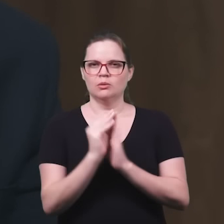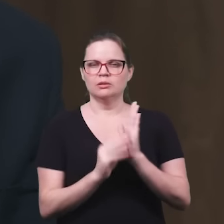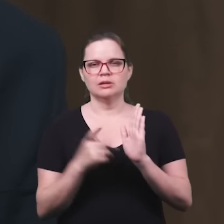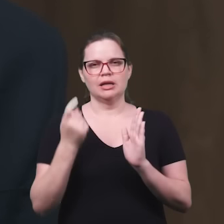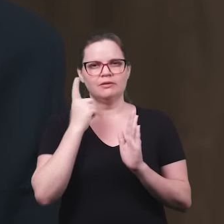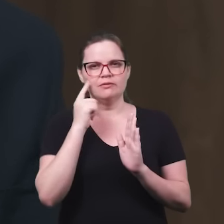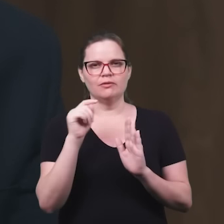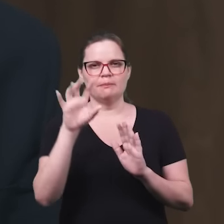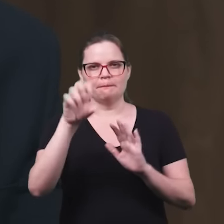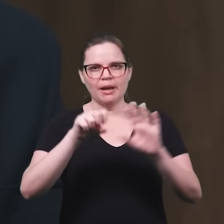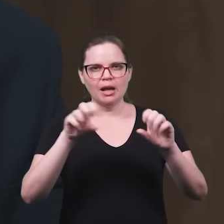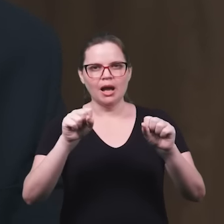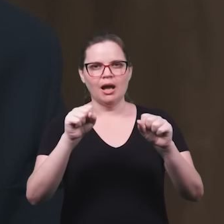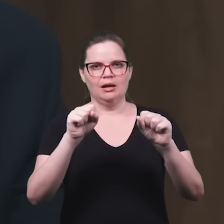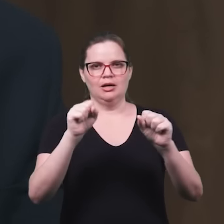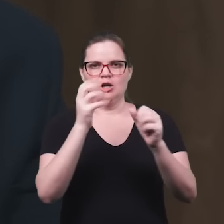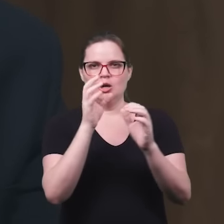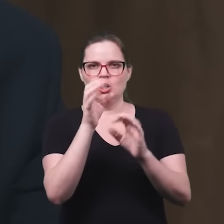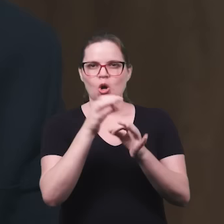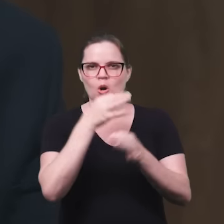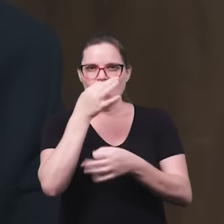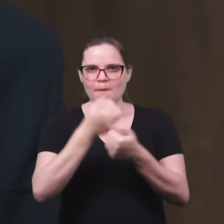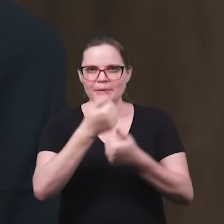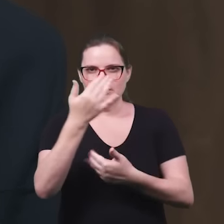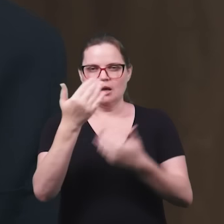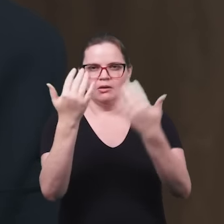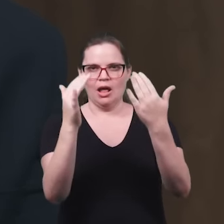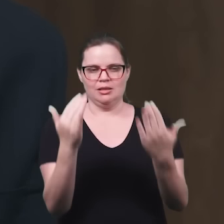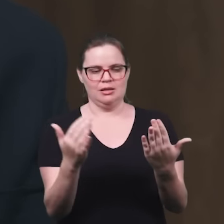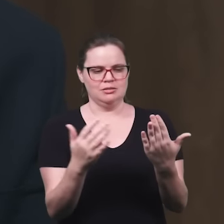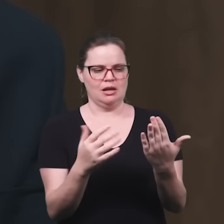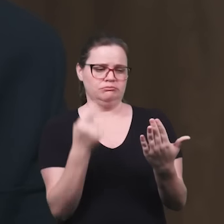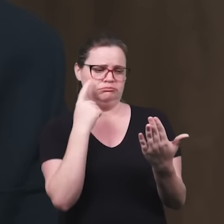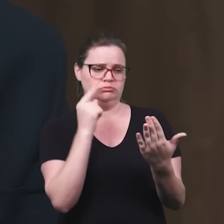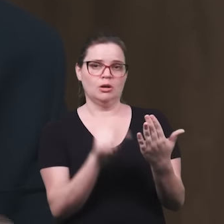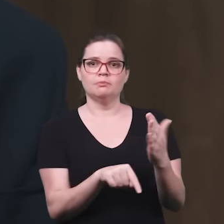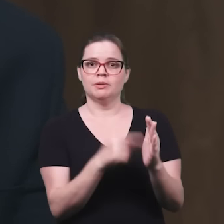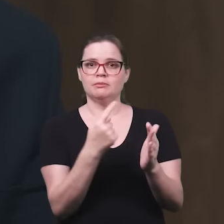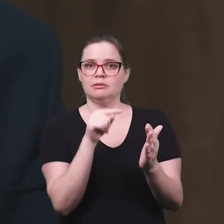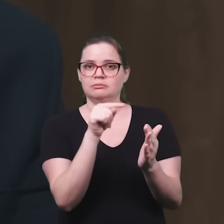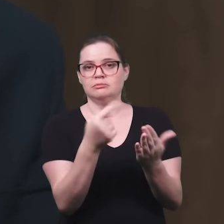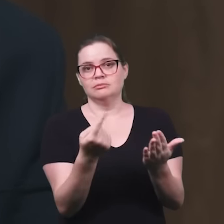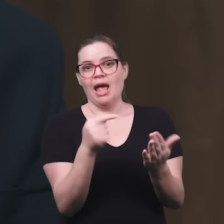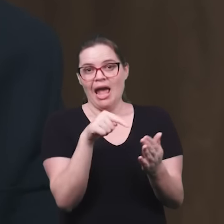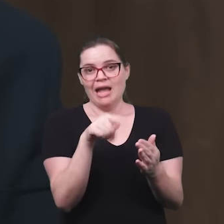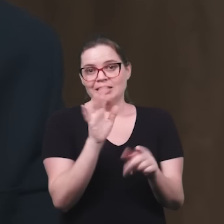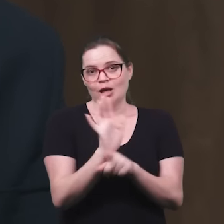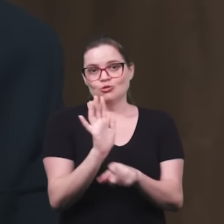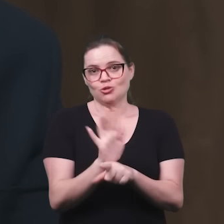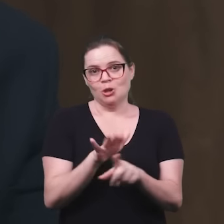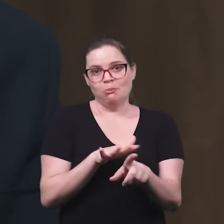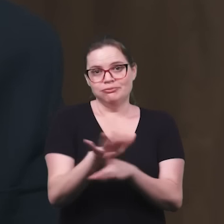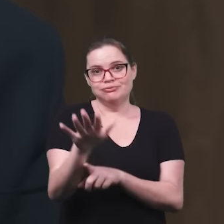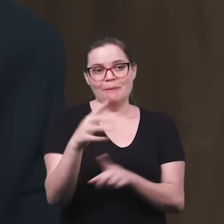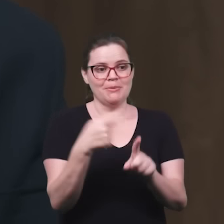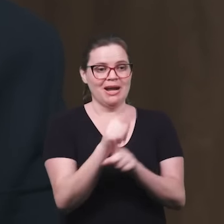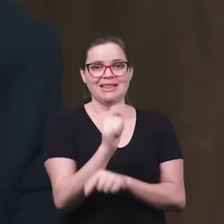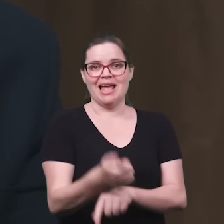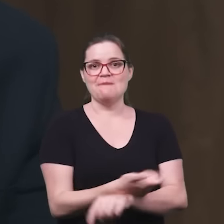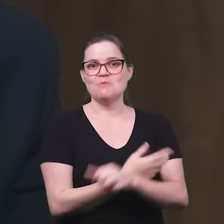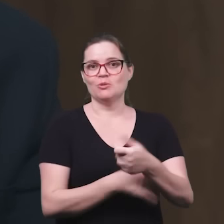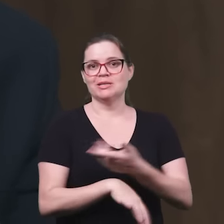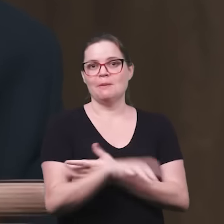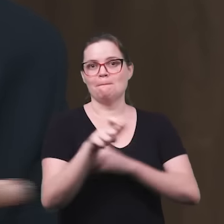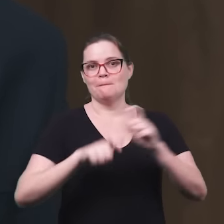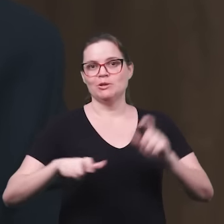esses comentários, na verdade, primeiro como engajamento. Porque a rede social entende que o seu conteúdo está gerando emoções, né?